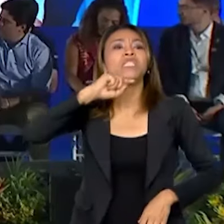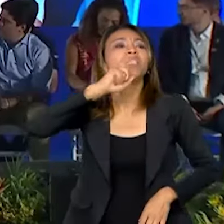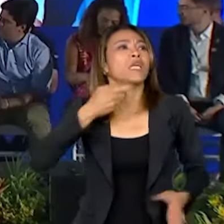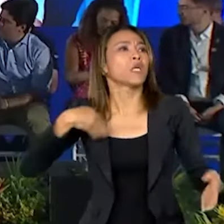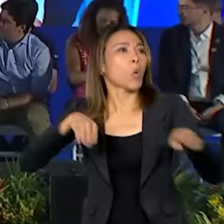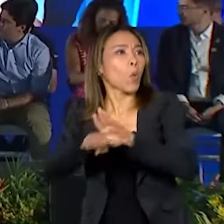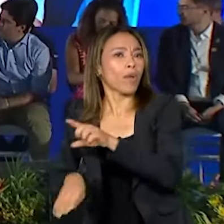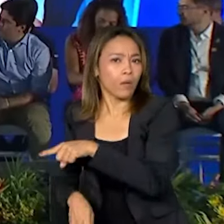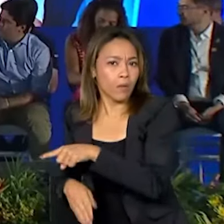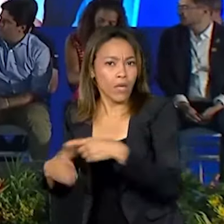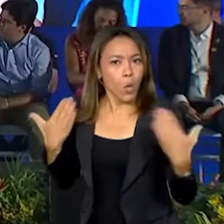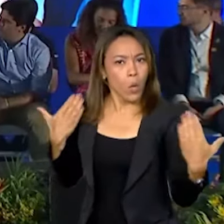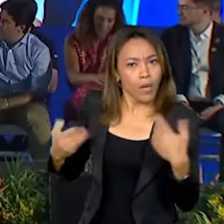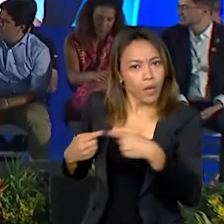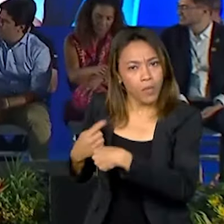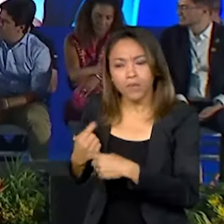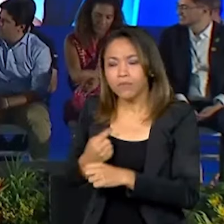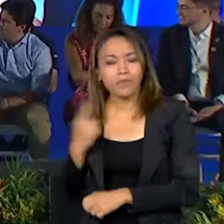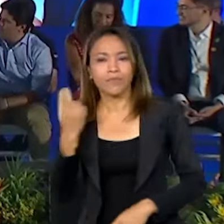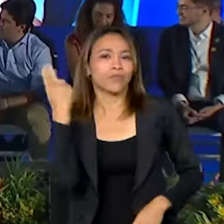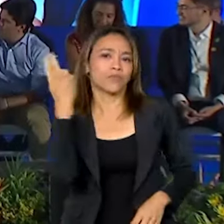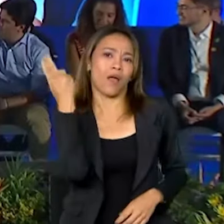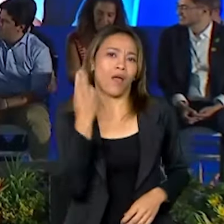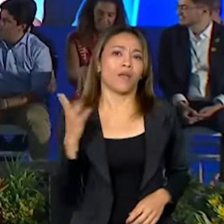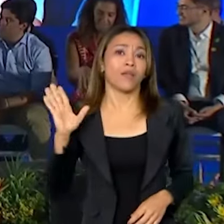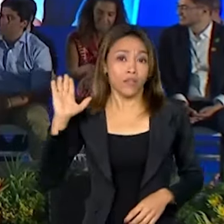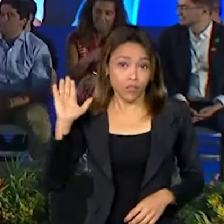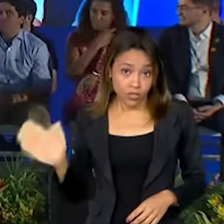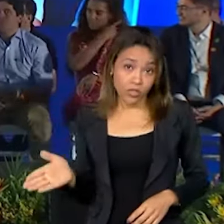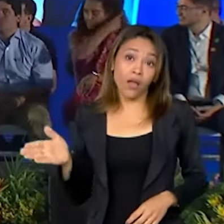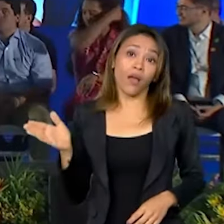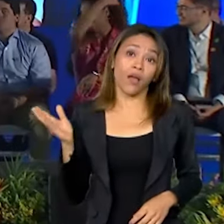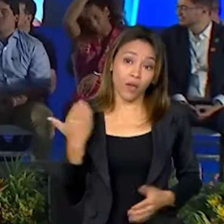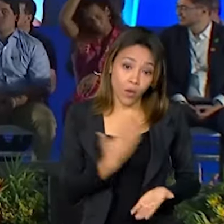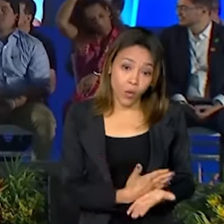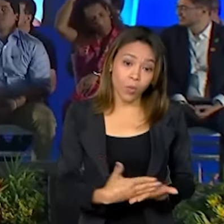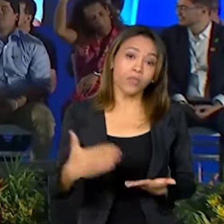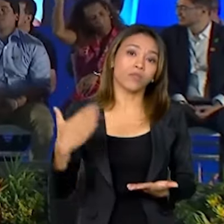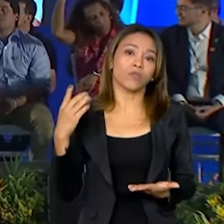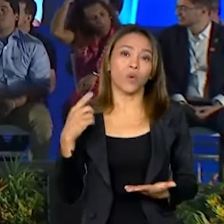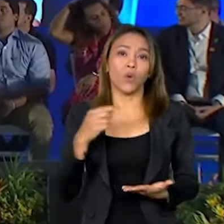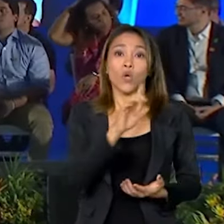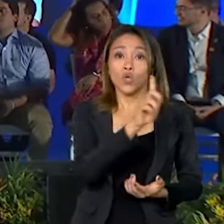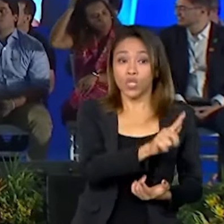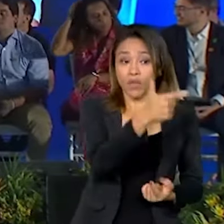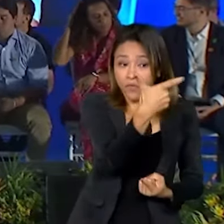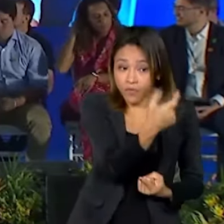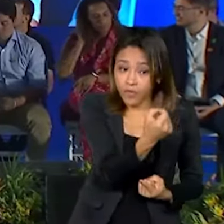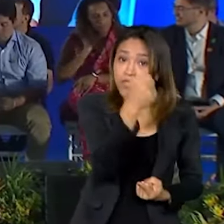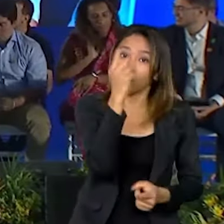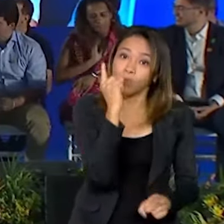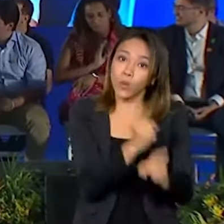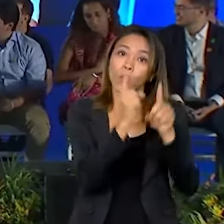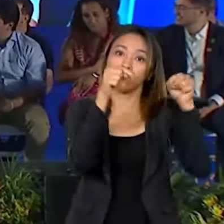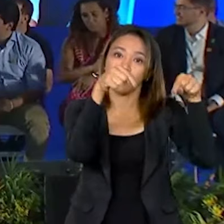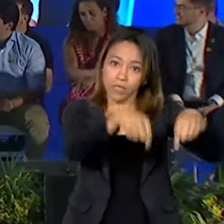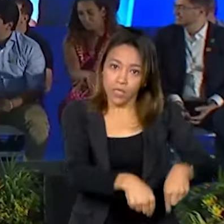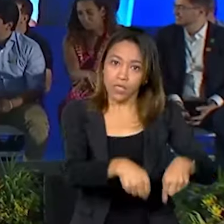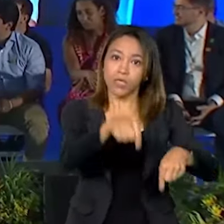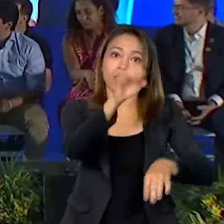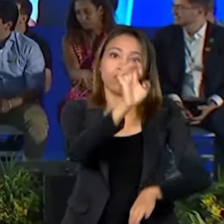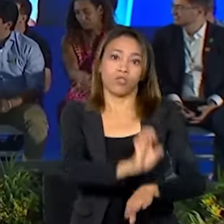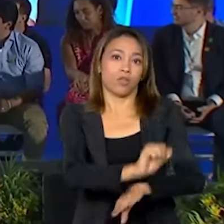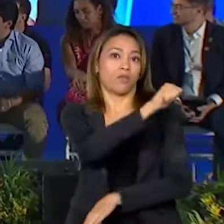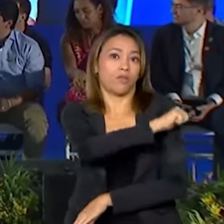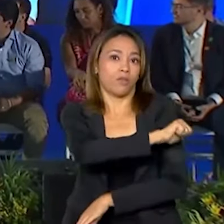nenhum brasileiro. Ele fez muito no outro governo e já começou fazendo. O G20 vai ser aqui. Em uma reunião,